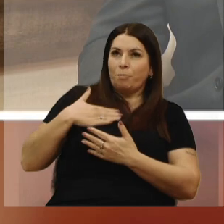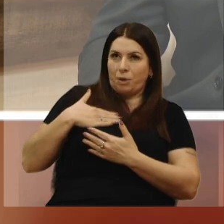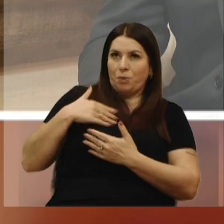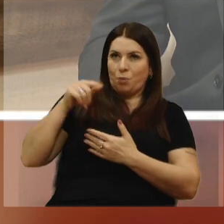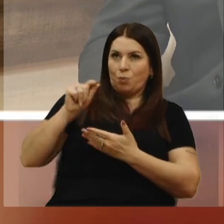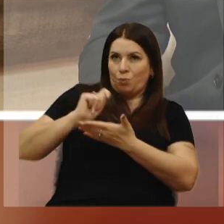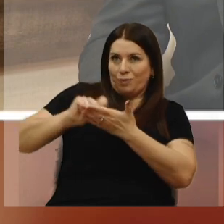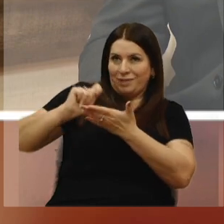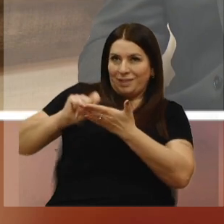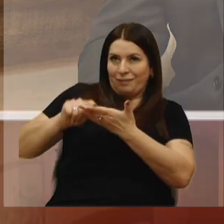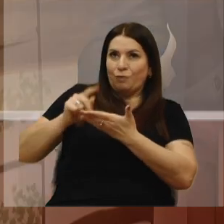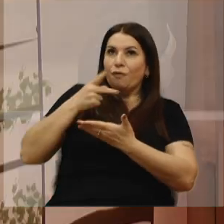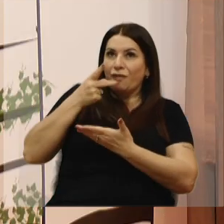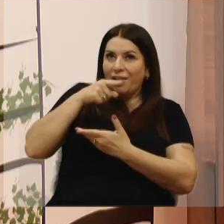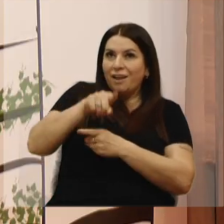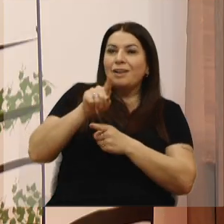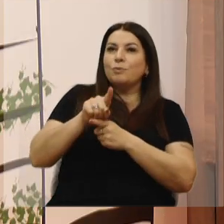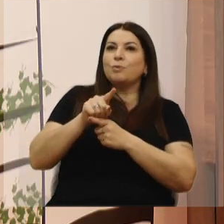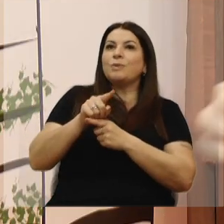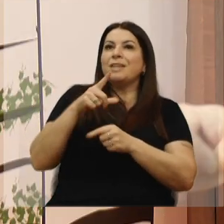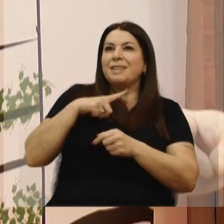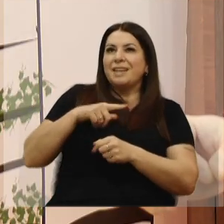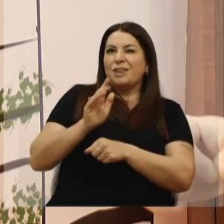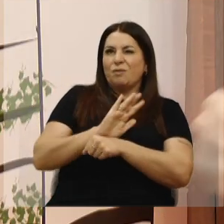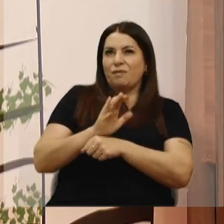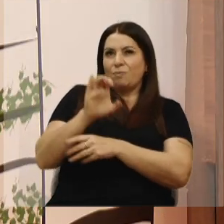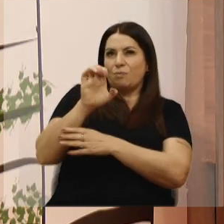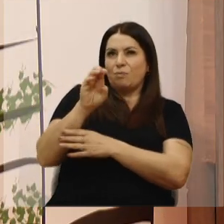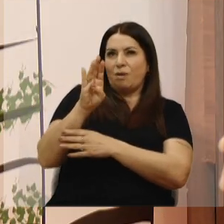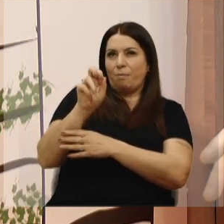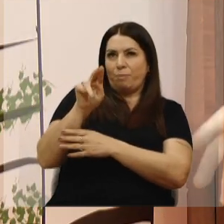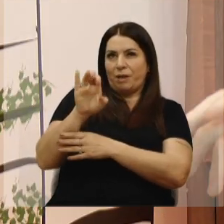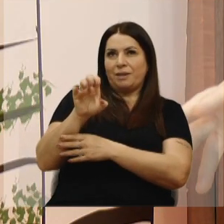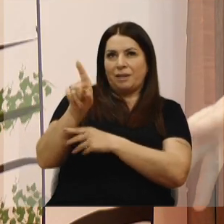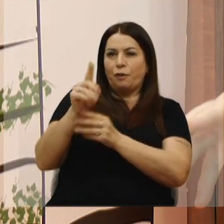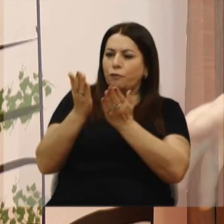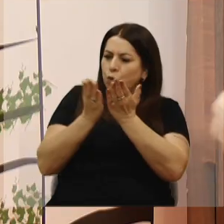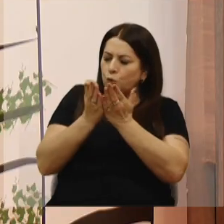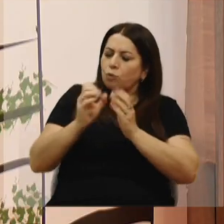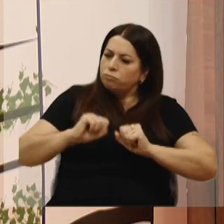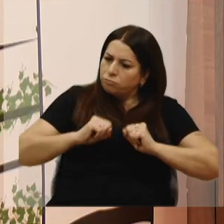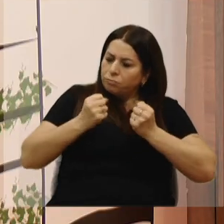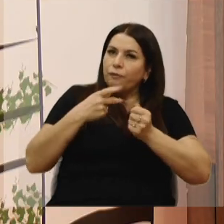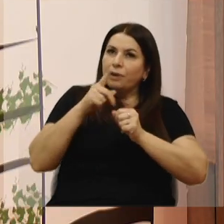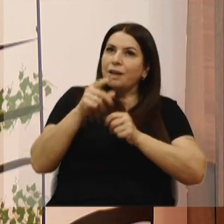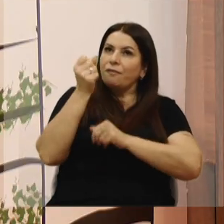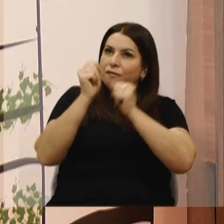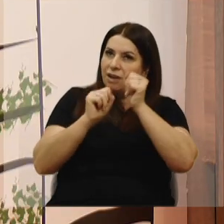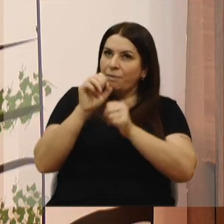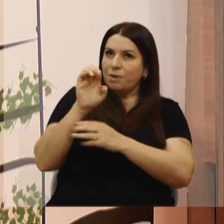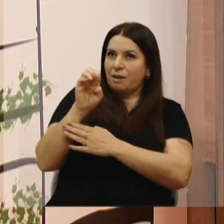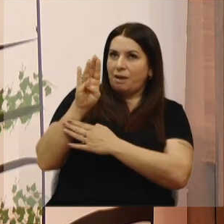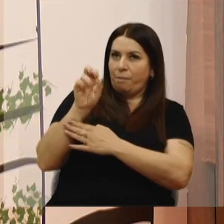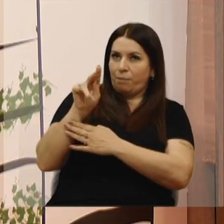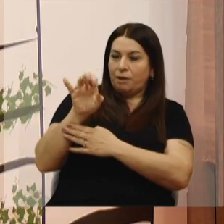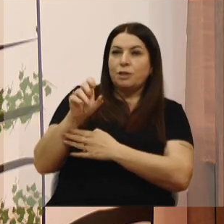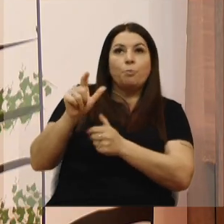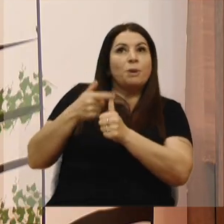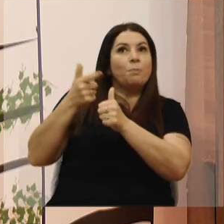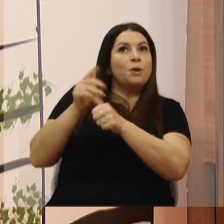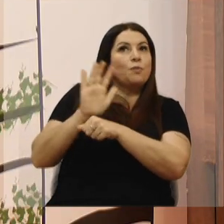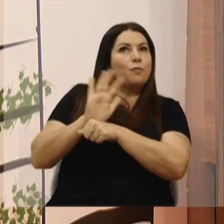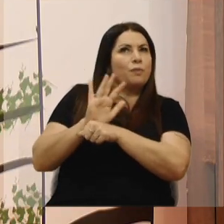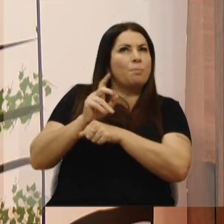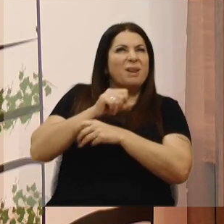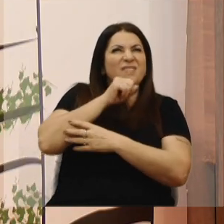no meu capítulo, eu cito a existência de um filme da Eberle, eu me dediquei a esse estudo, né, a falar sobre a fábrica Eberle, e